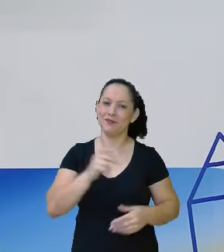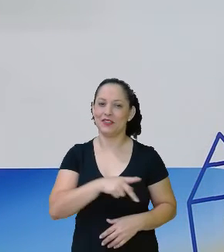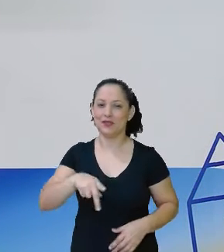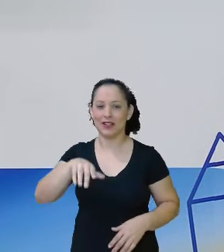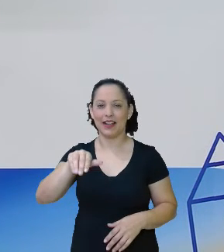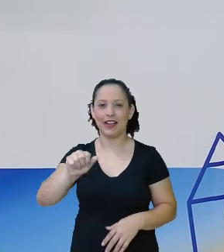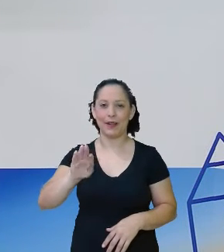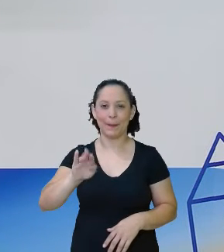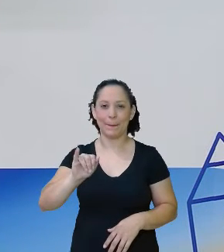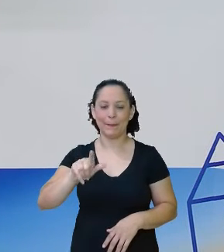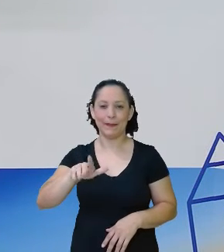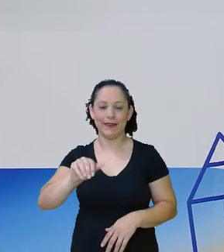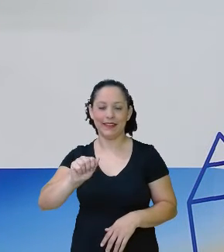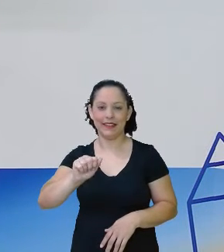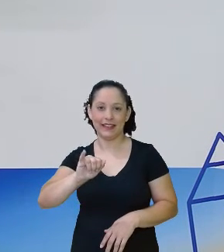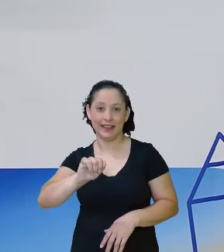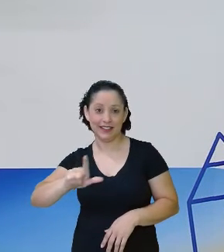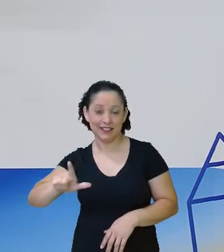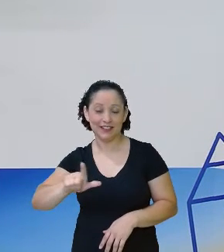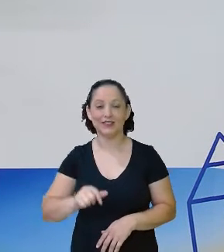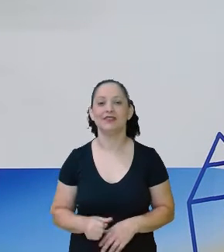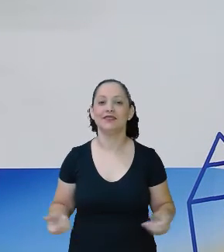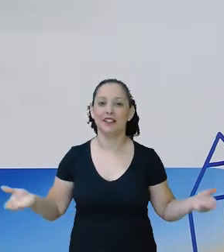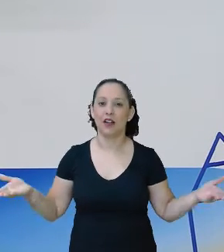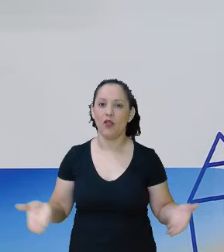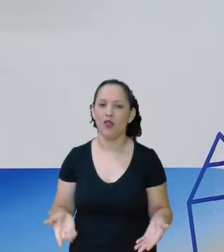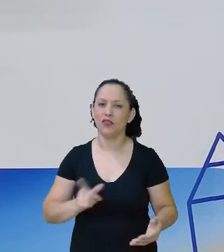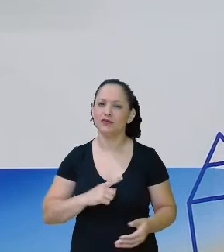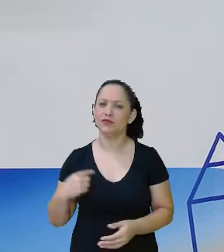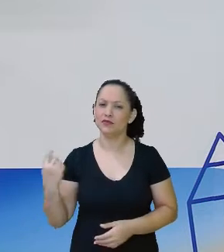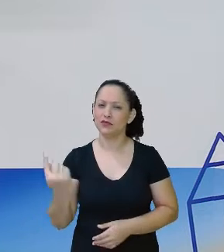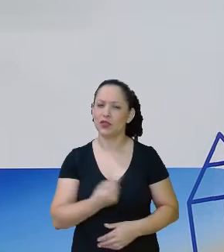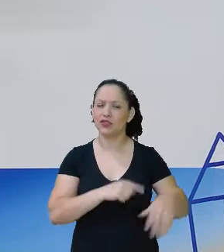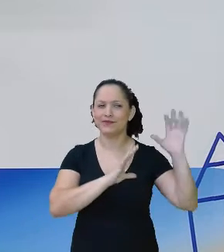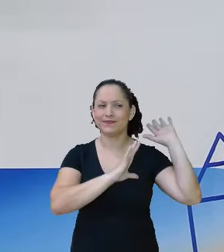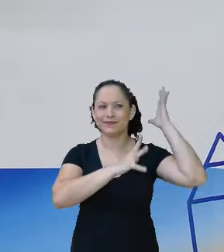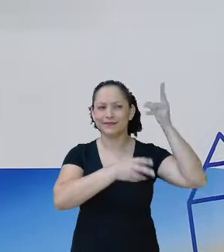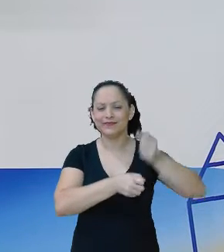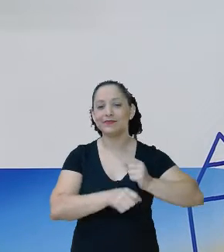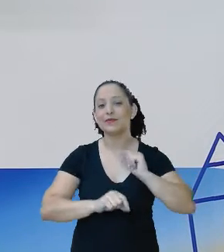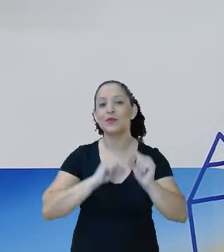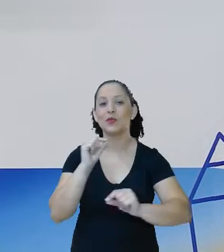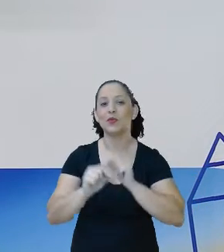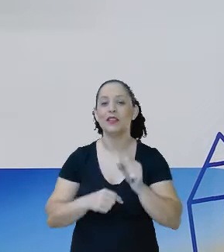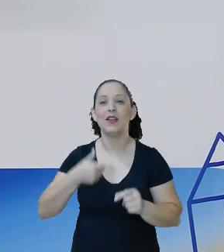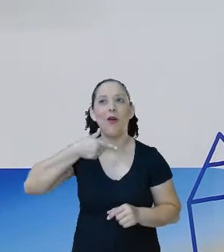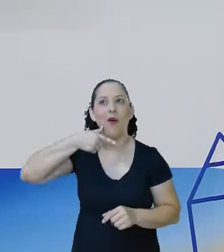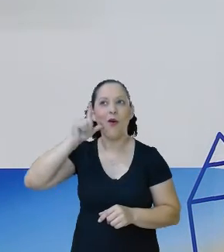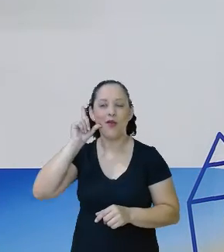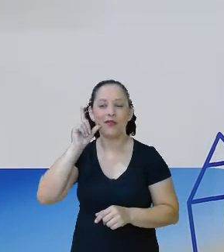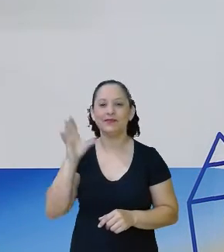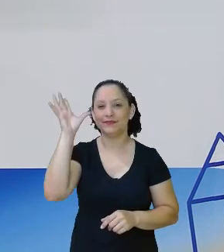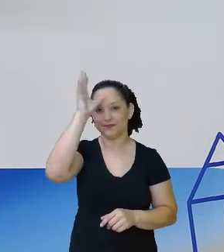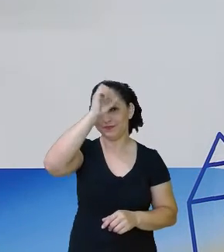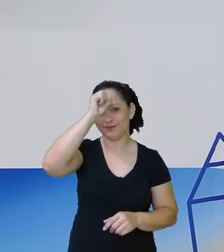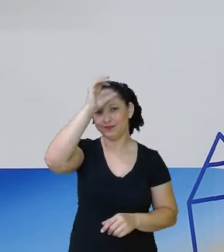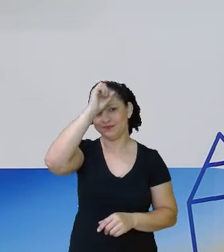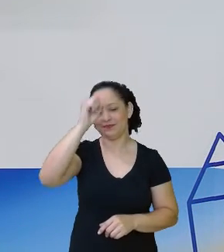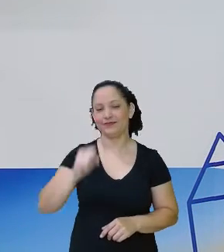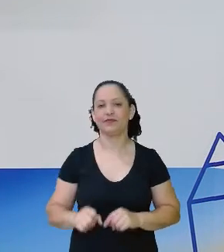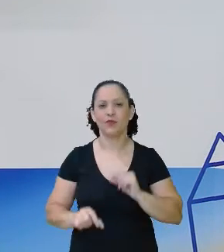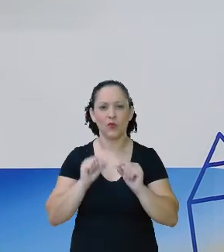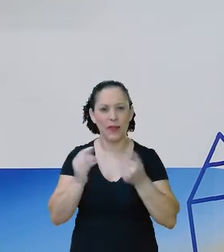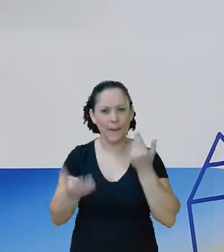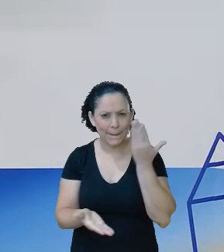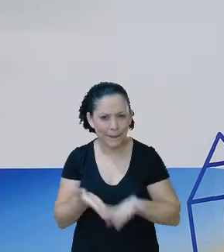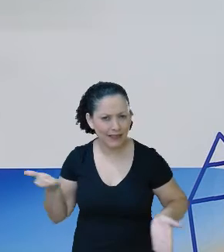Viana. Vamos passar aí alguns minutos revendo um pouquinho do que aprendemos ontem. Isso mesmo. O que?